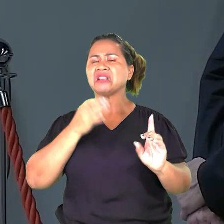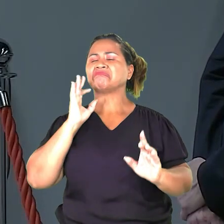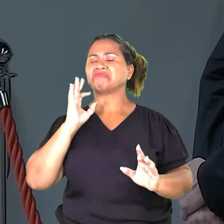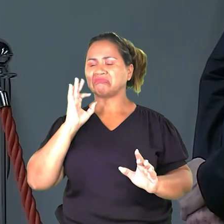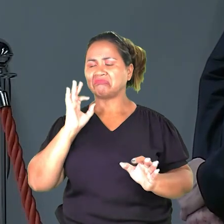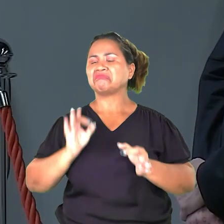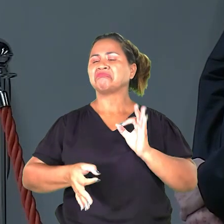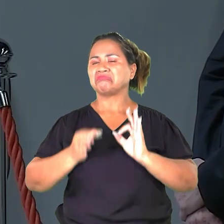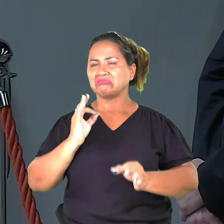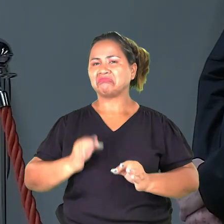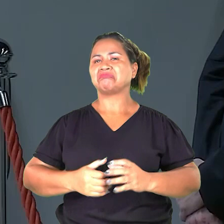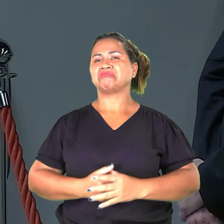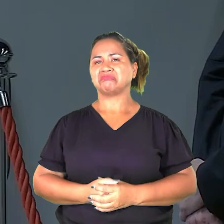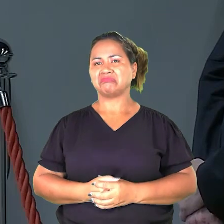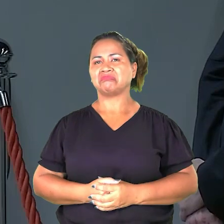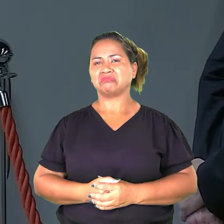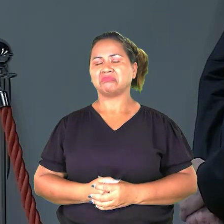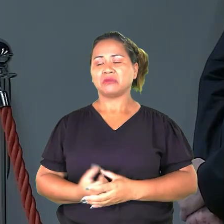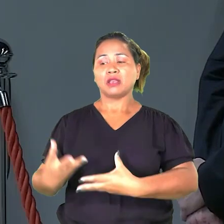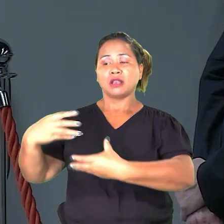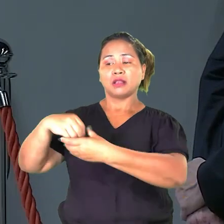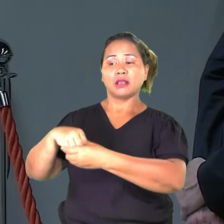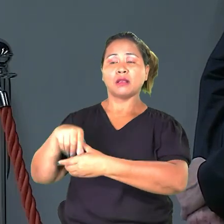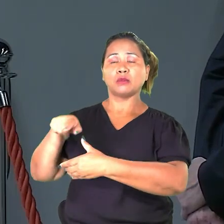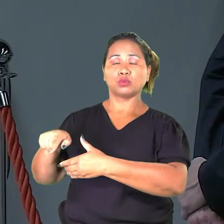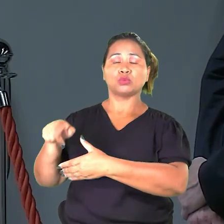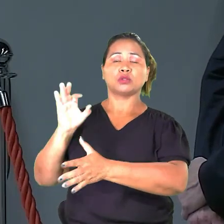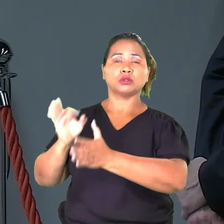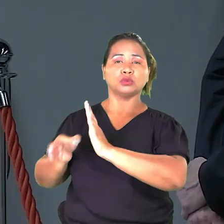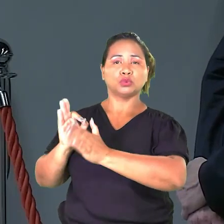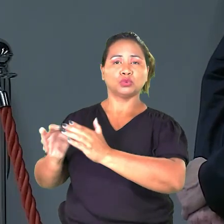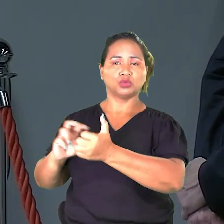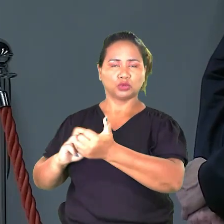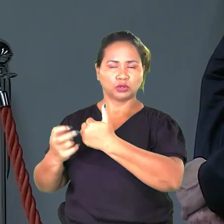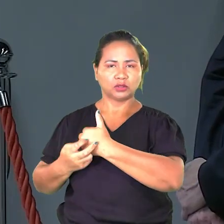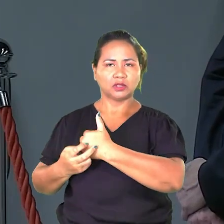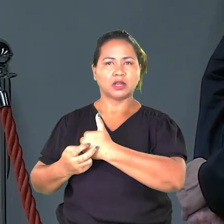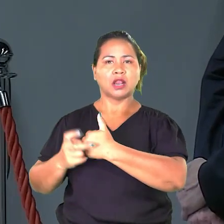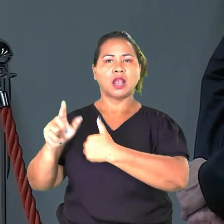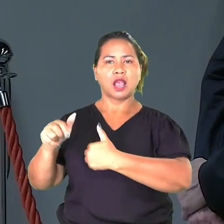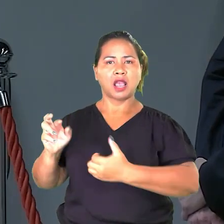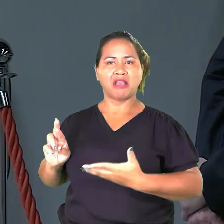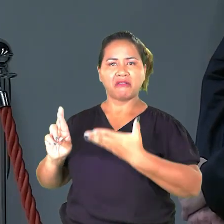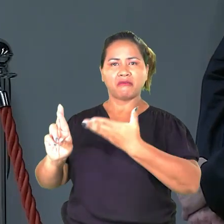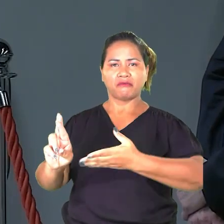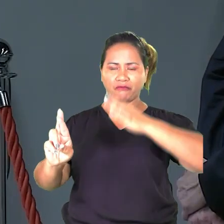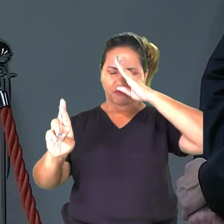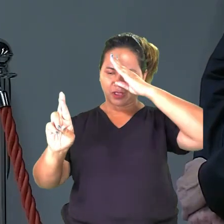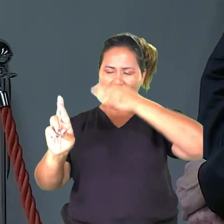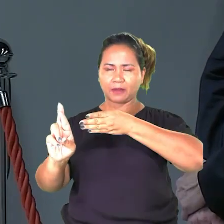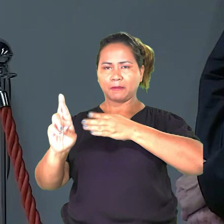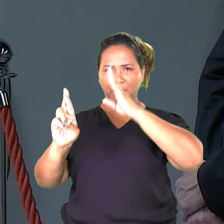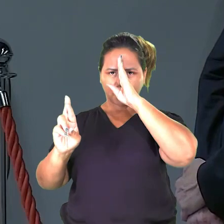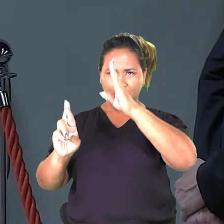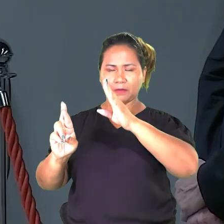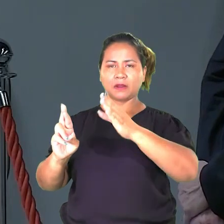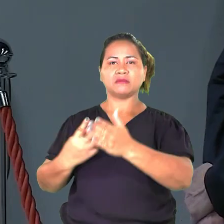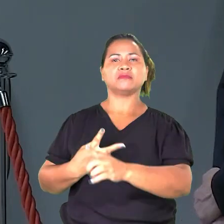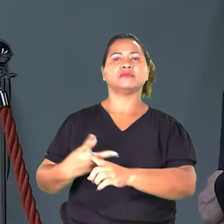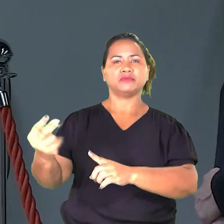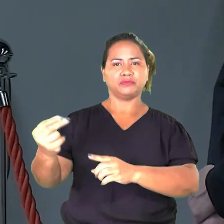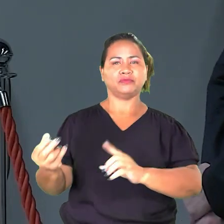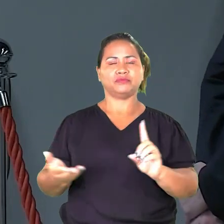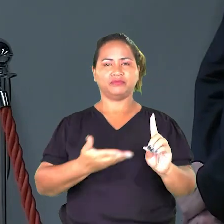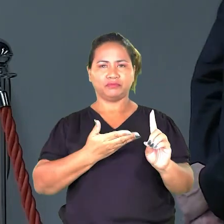distantes. Essa homenagem ao Paulo Bonfim, ela é justíssima, e no Tribunal Regional Eleitoral é o maior